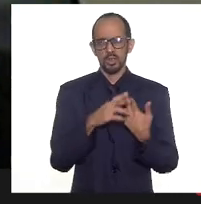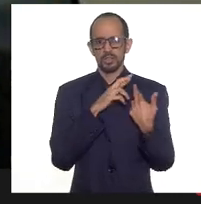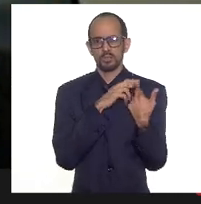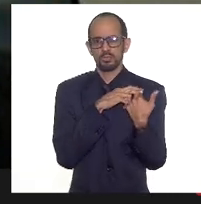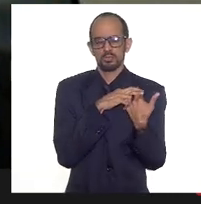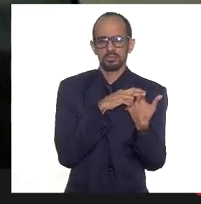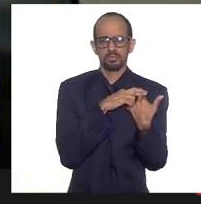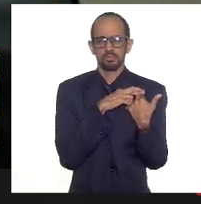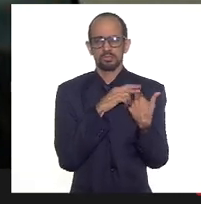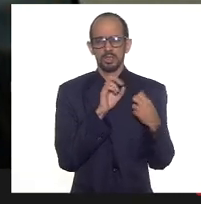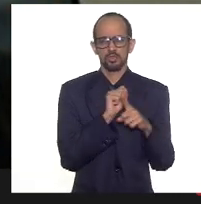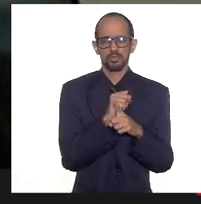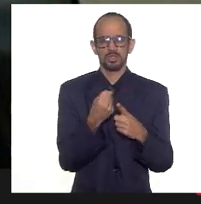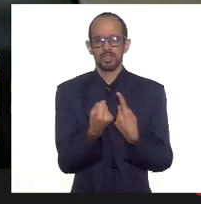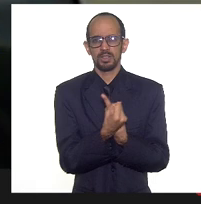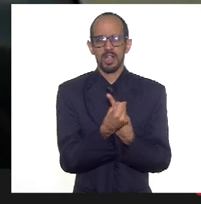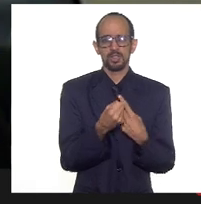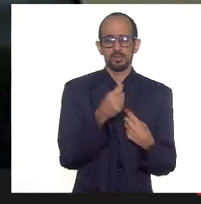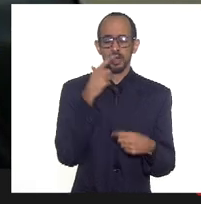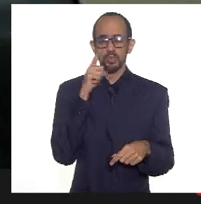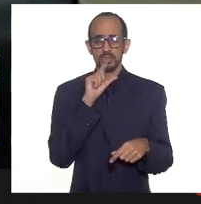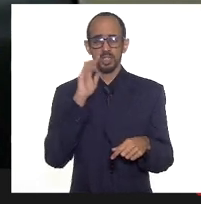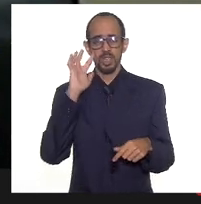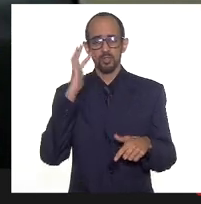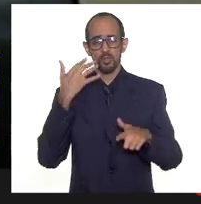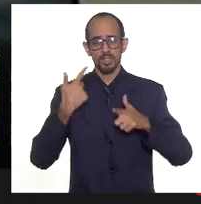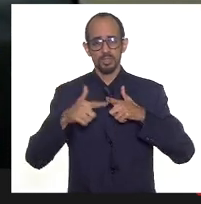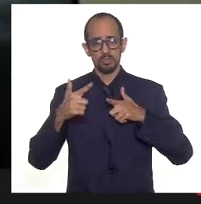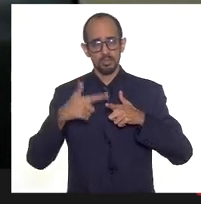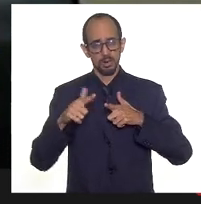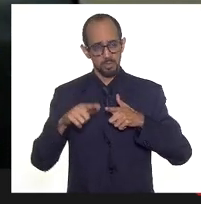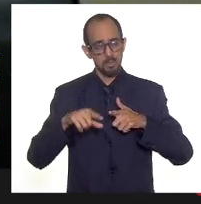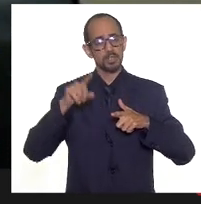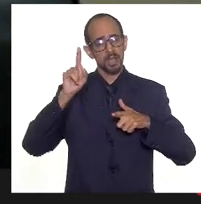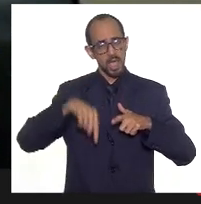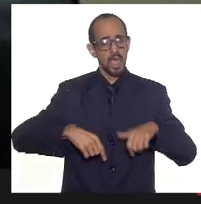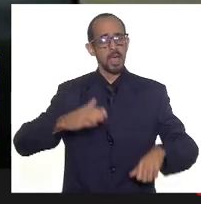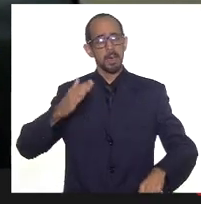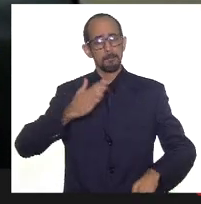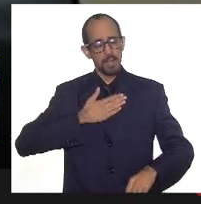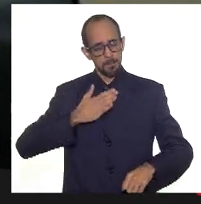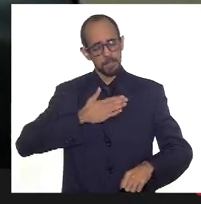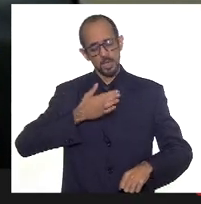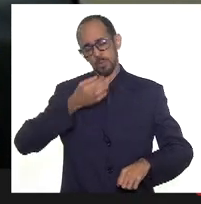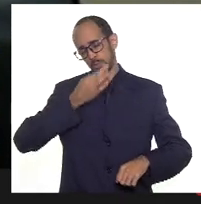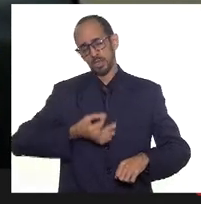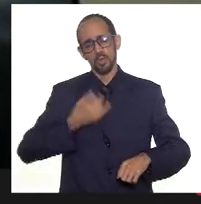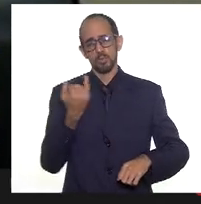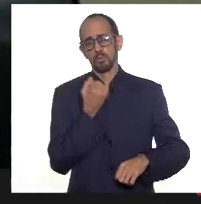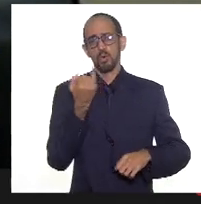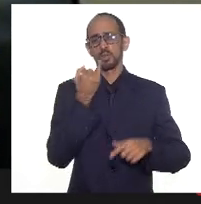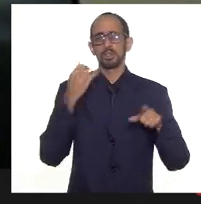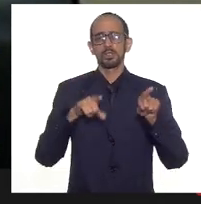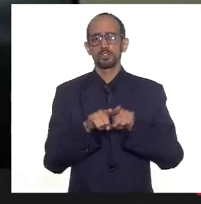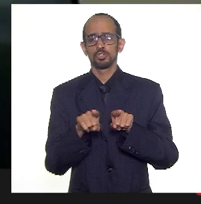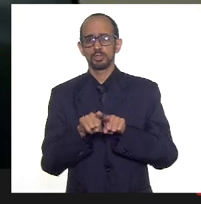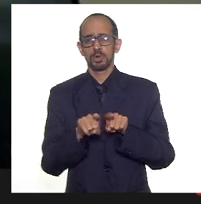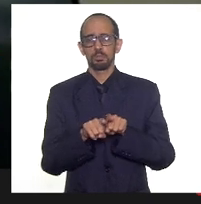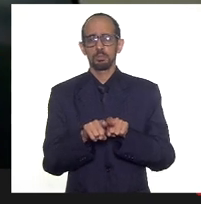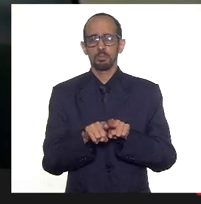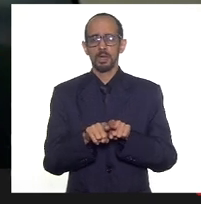da sociedade no enfrentamento a essa questão me parece também um direcionamento importante, olhando sempre para